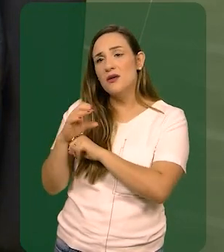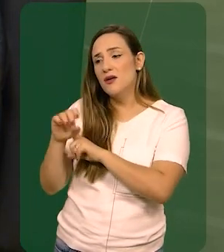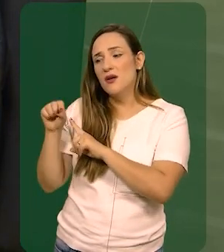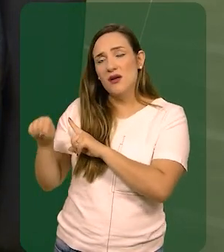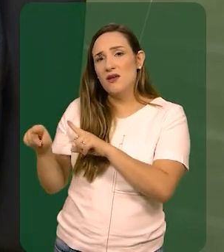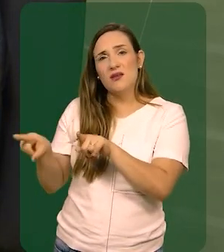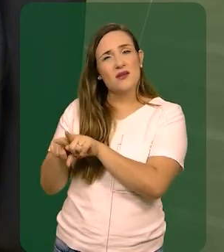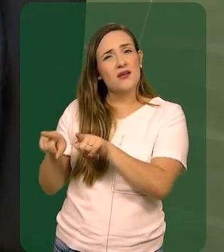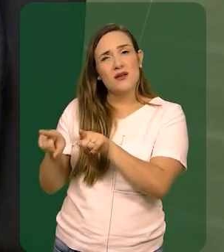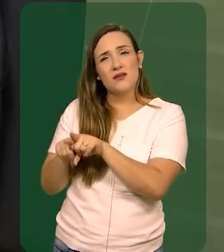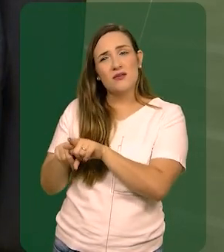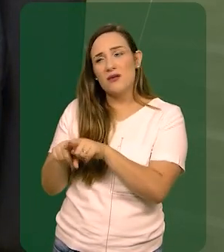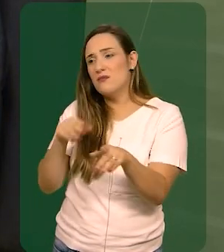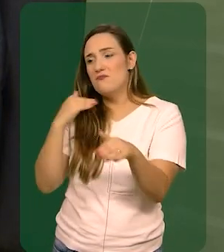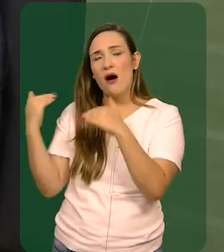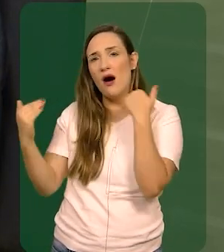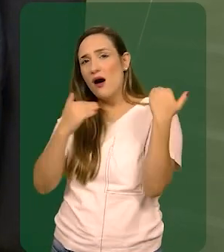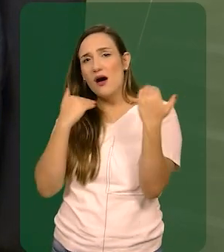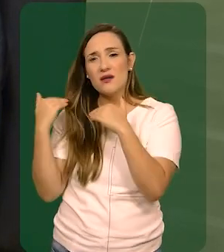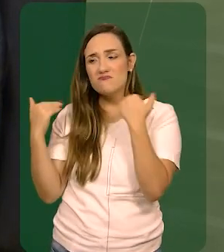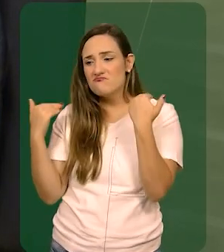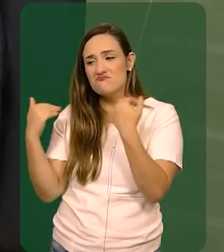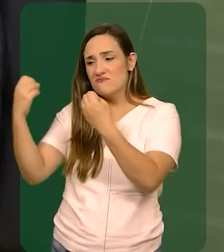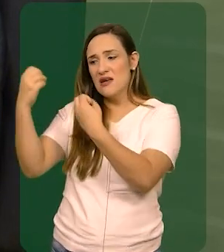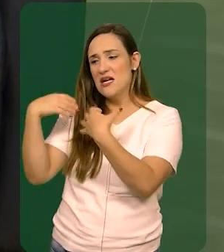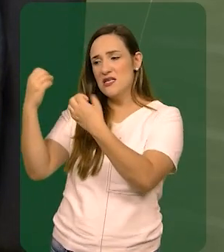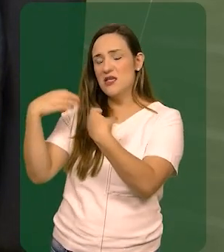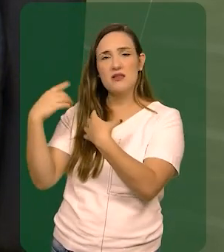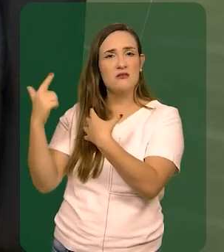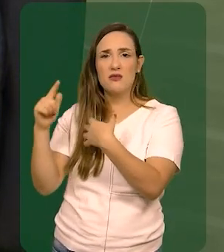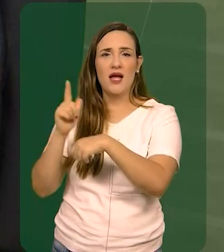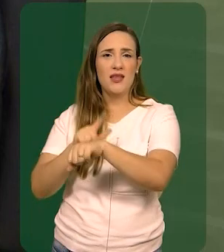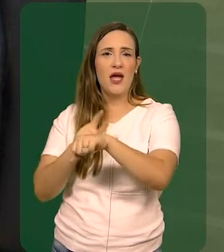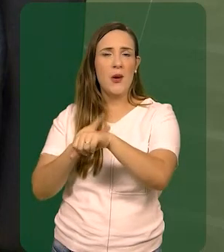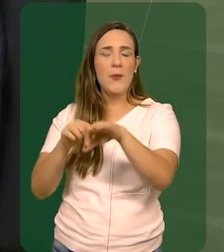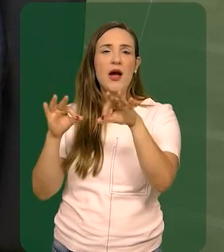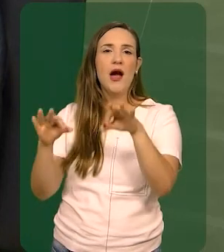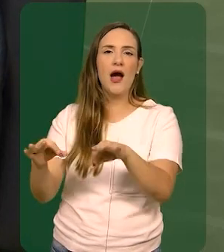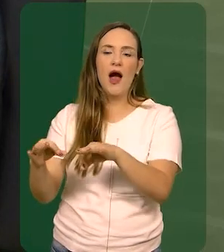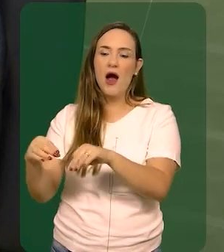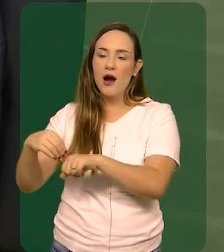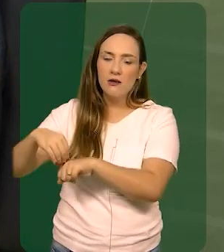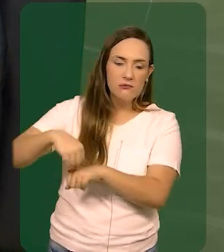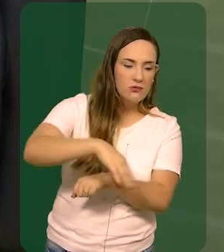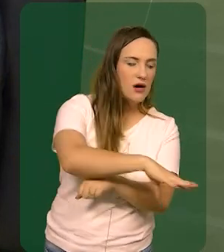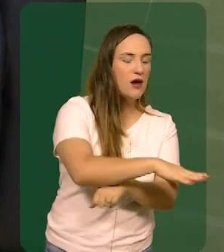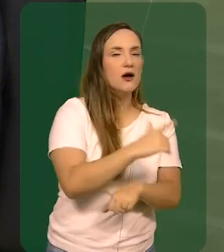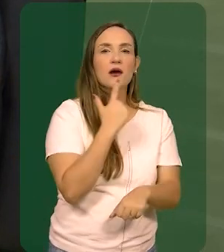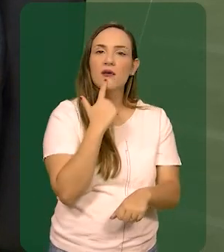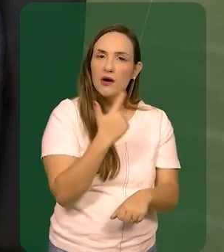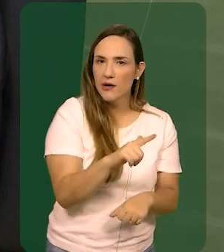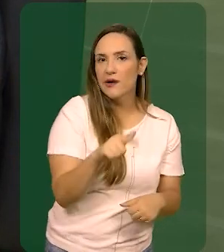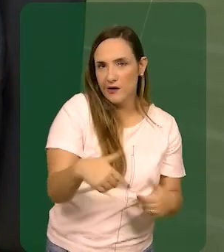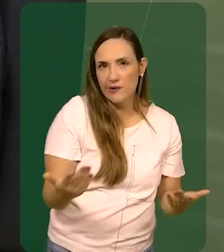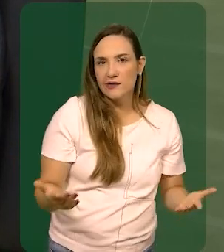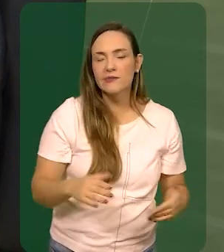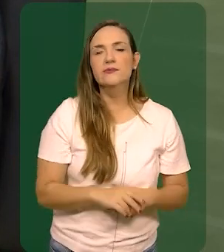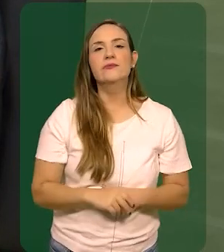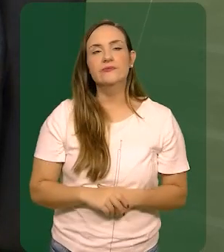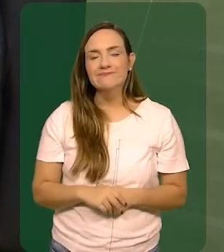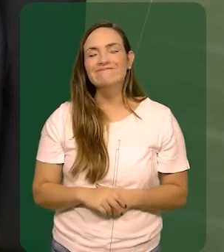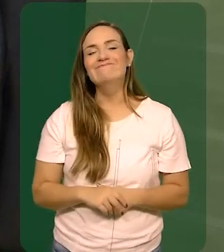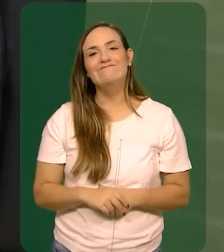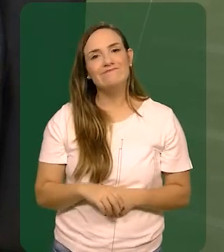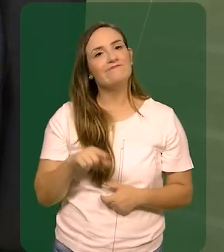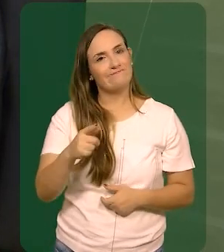mais velhas das comunidades, eles estão falecendo também e não estão tendo o tempo de passar esse